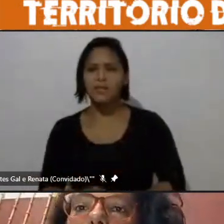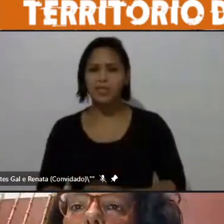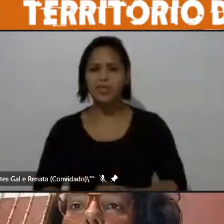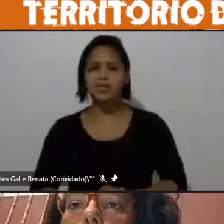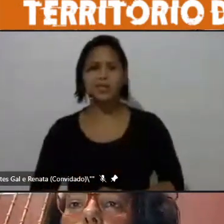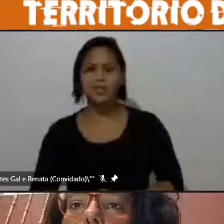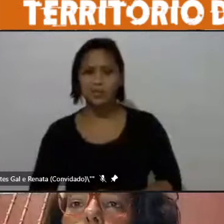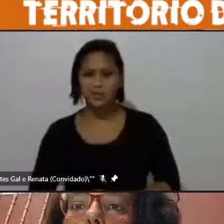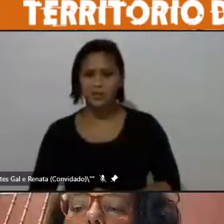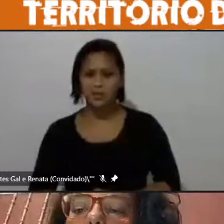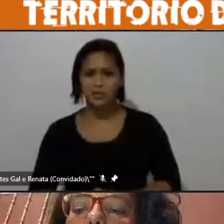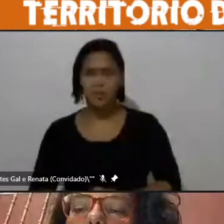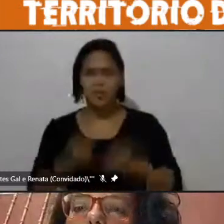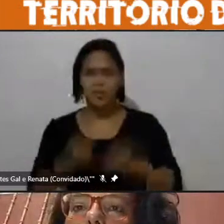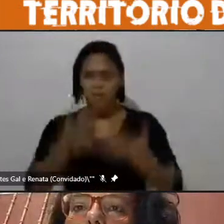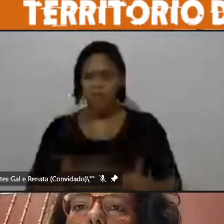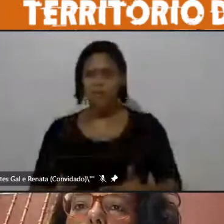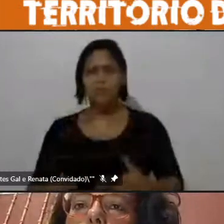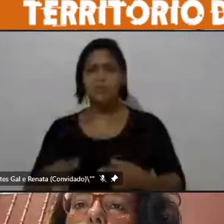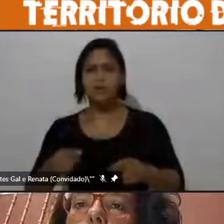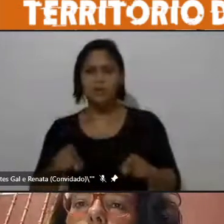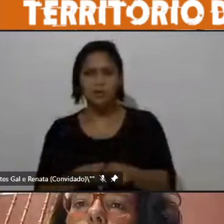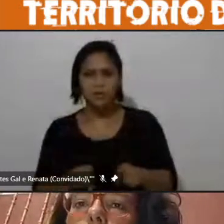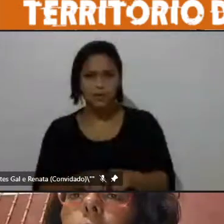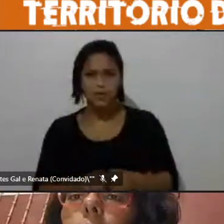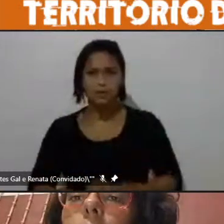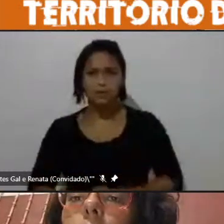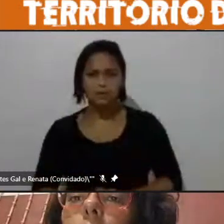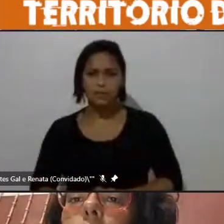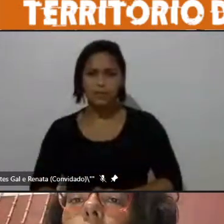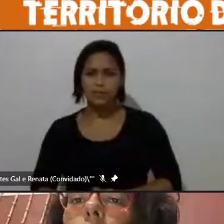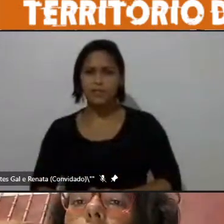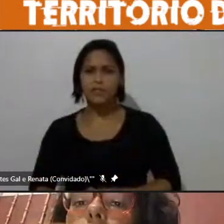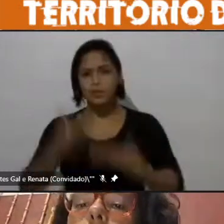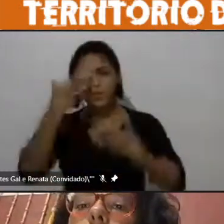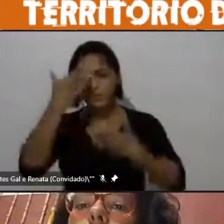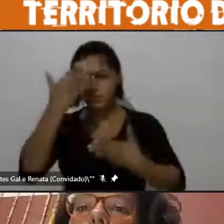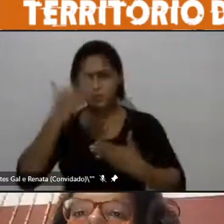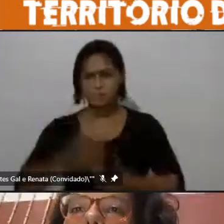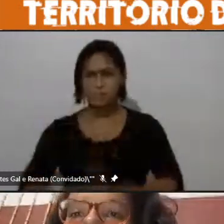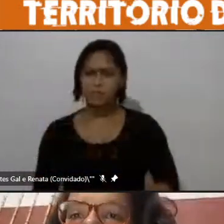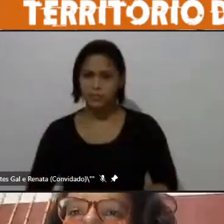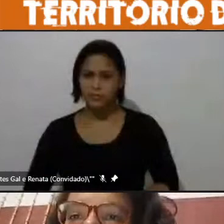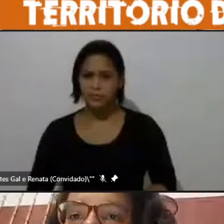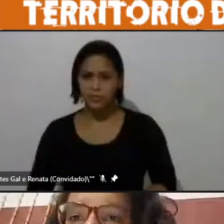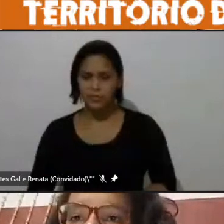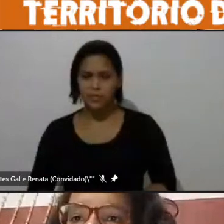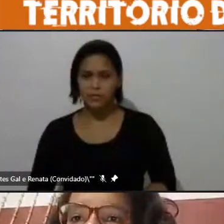interferir nos movimentos sociais. É isso. Obrigado.